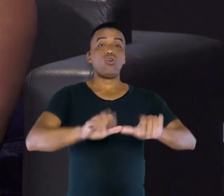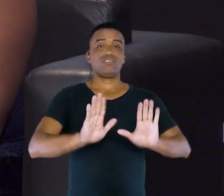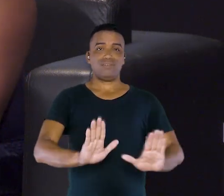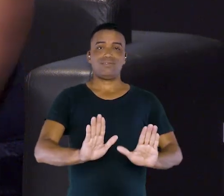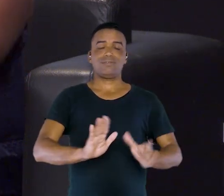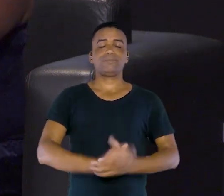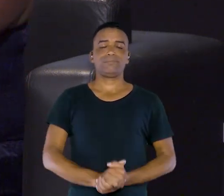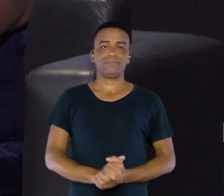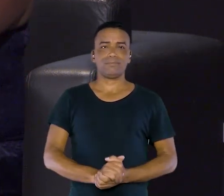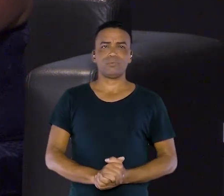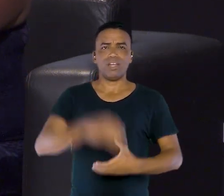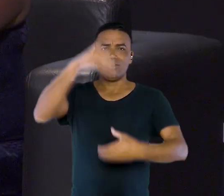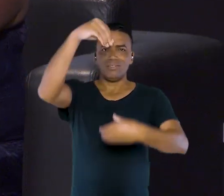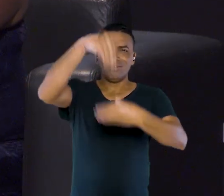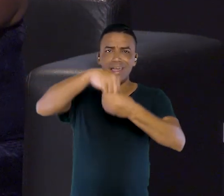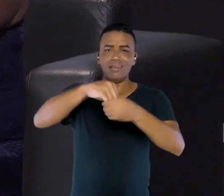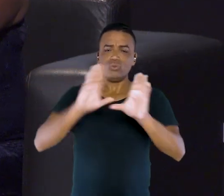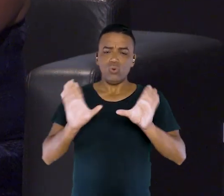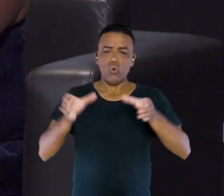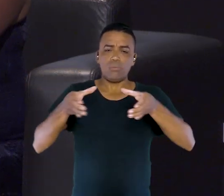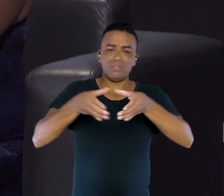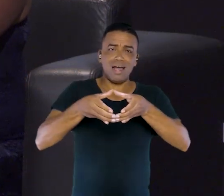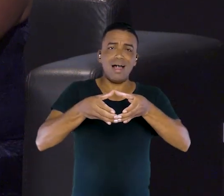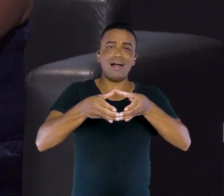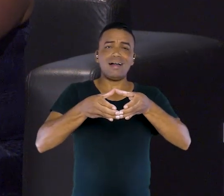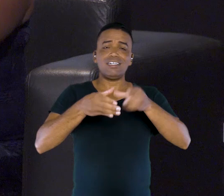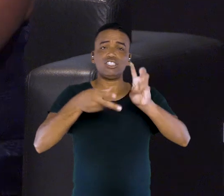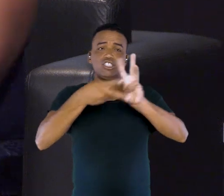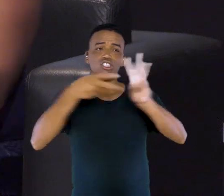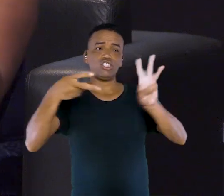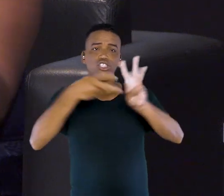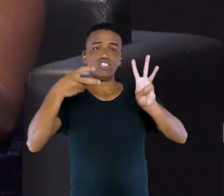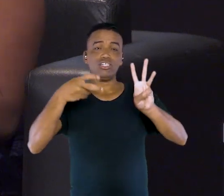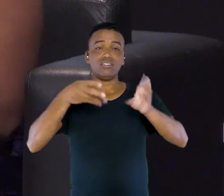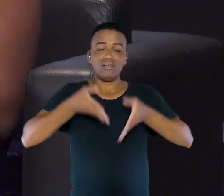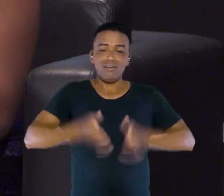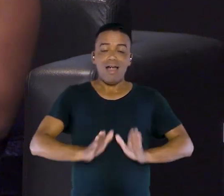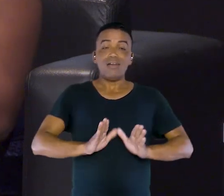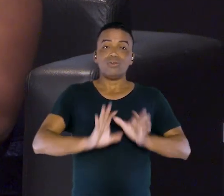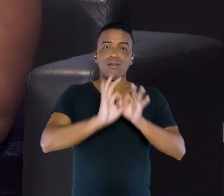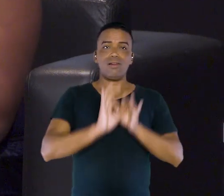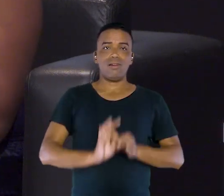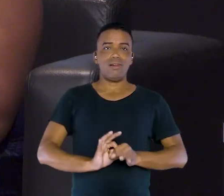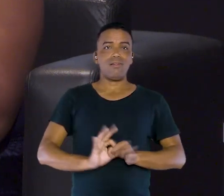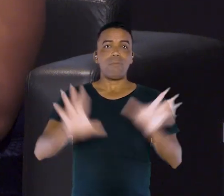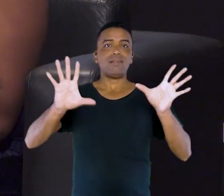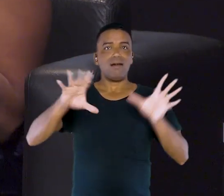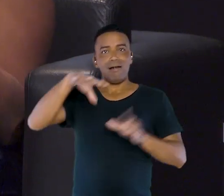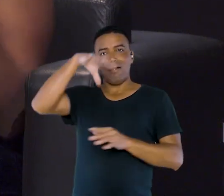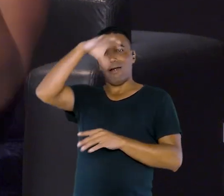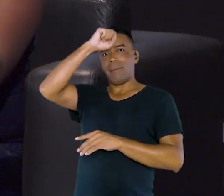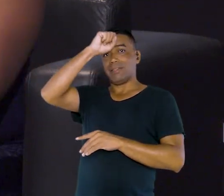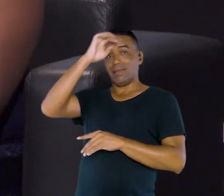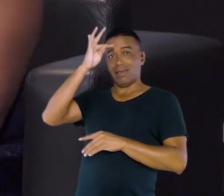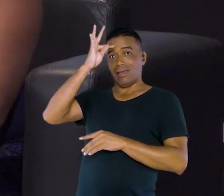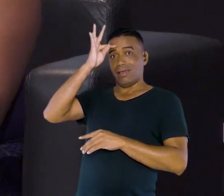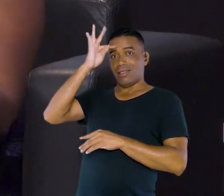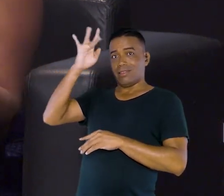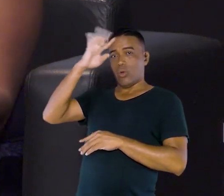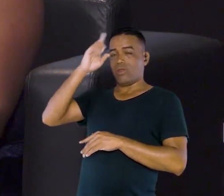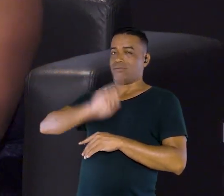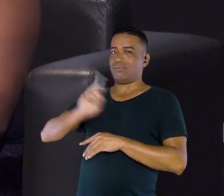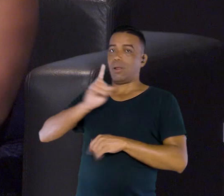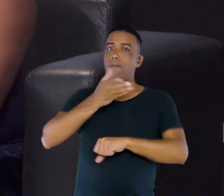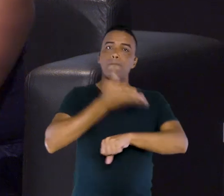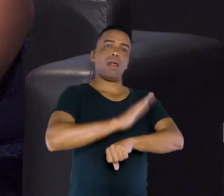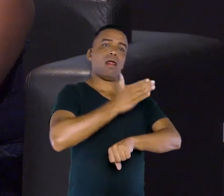né? Dentro da comunidade, você nasce nessa liberdade de aprender, não na teoria, mas